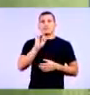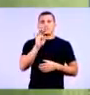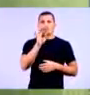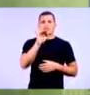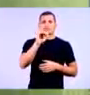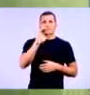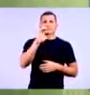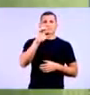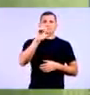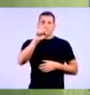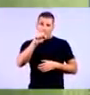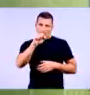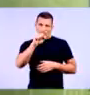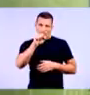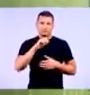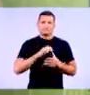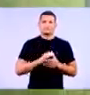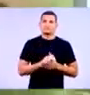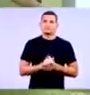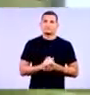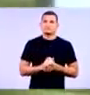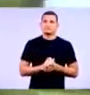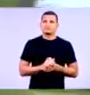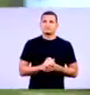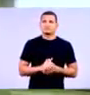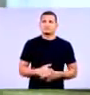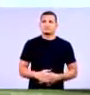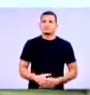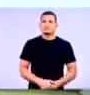nenhuma mediação diferente.